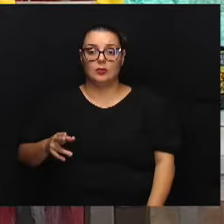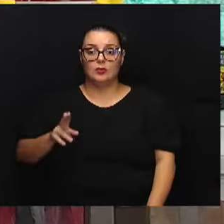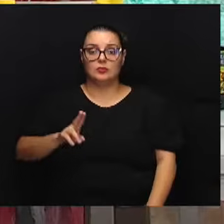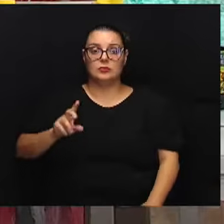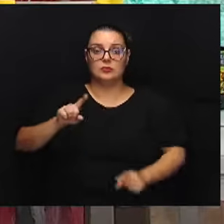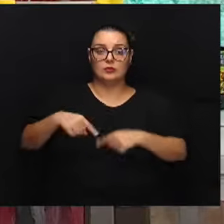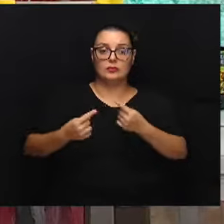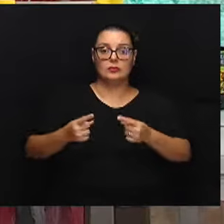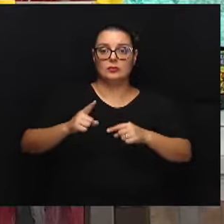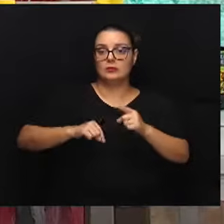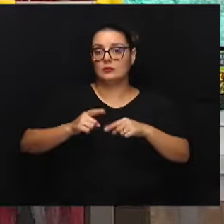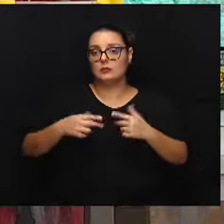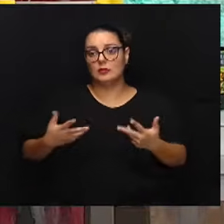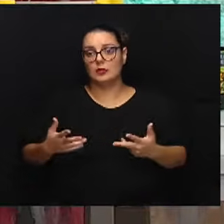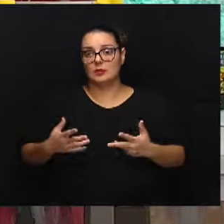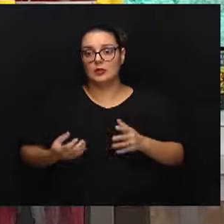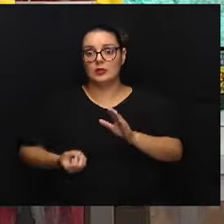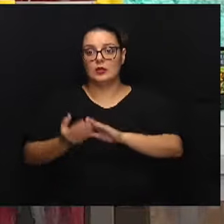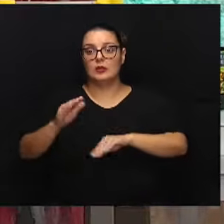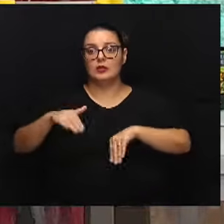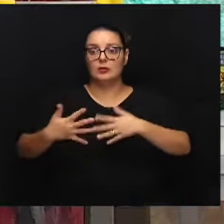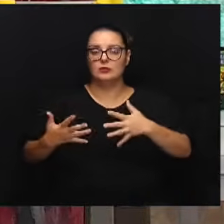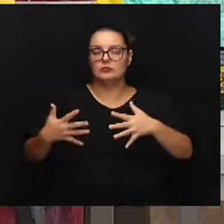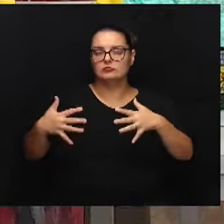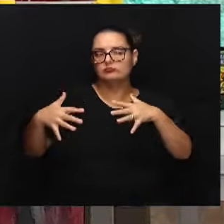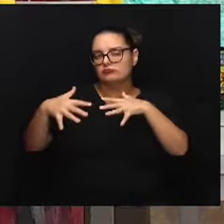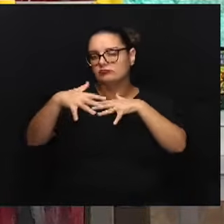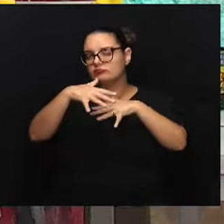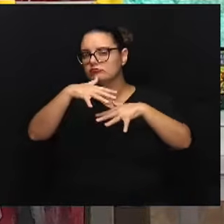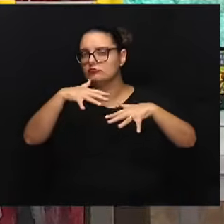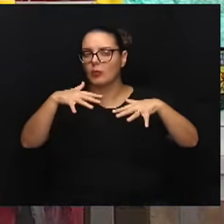você pode criar outras possibilidades de movimento. Uhum.